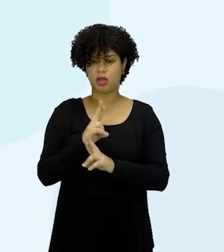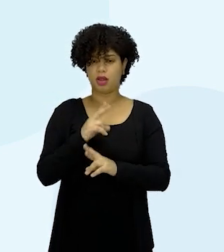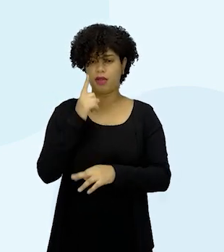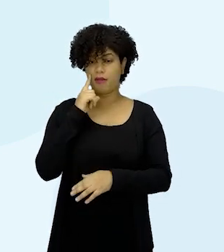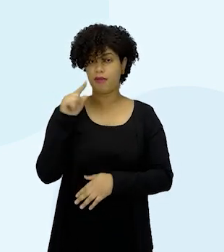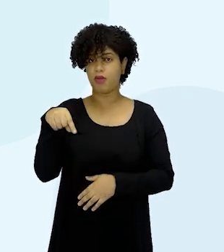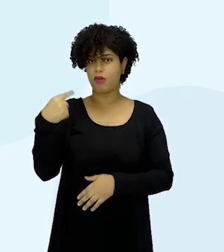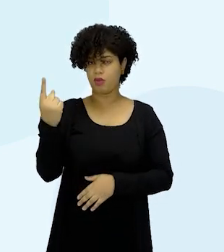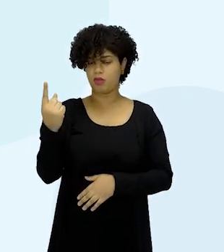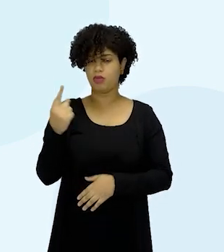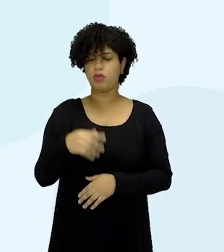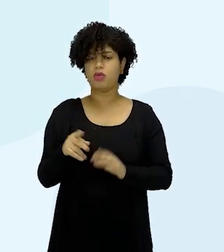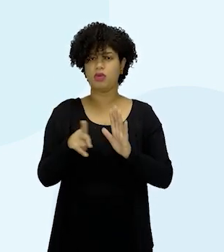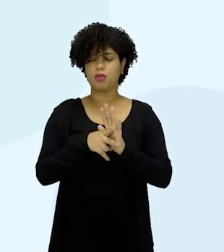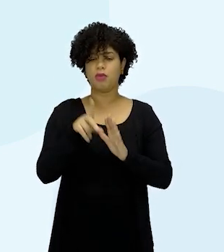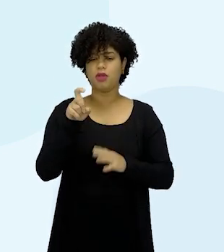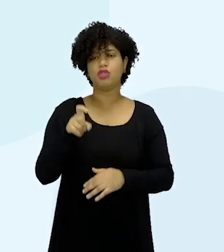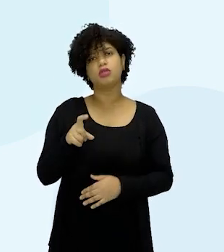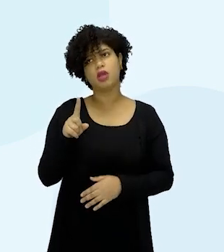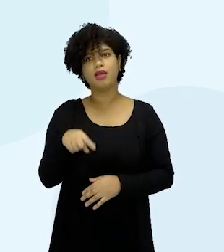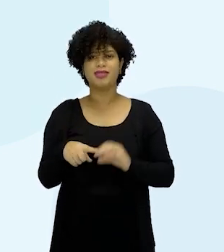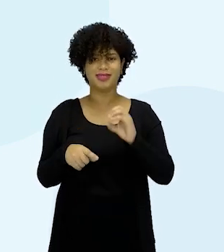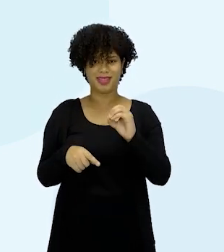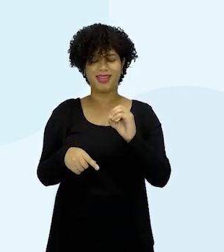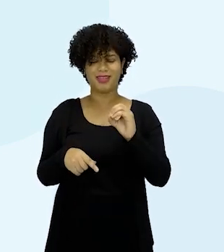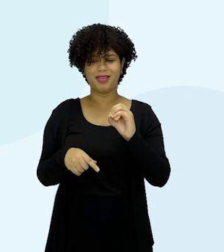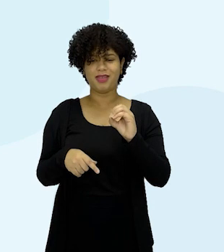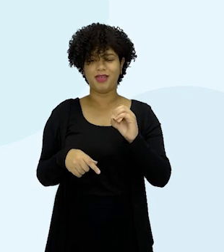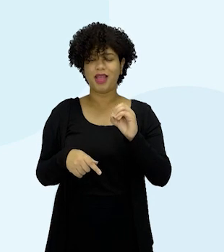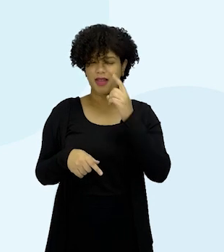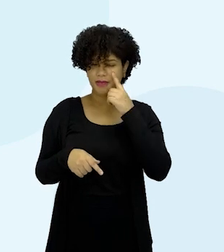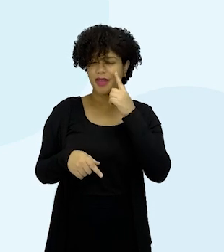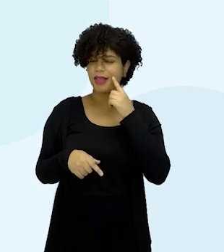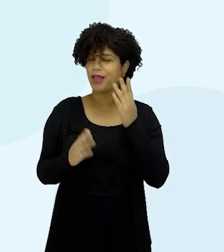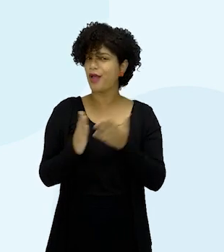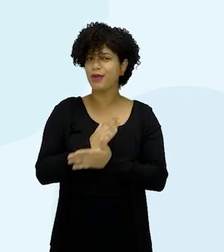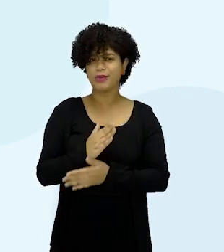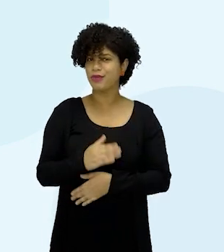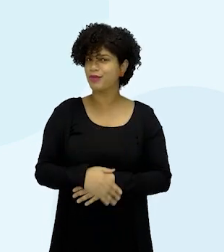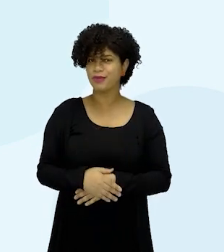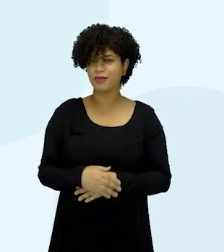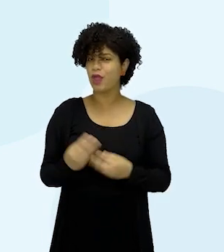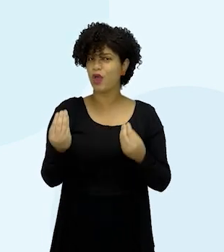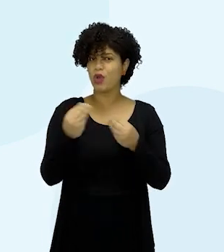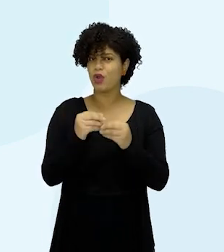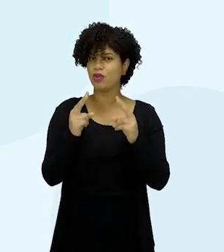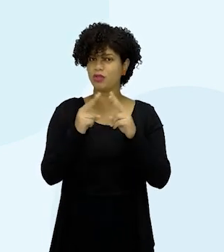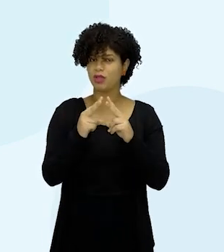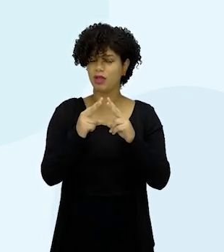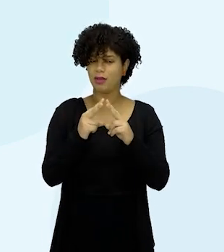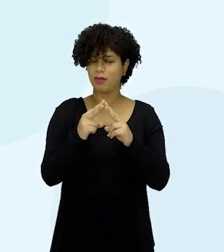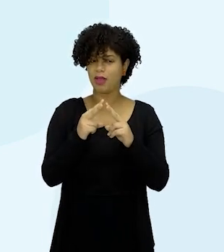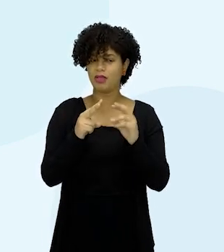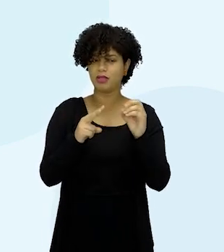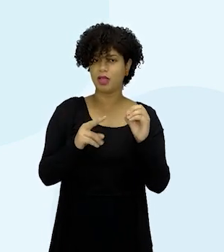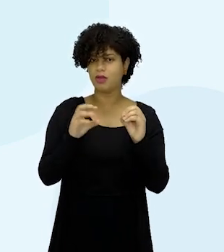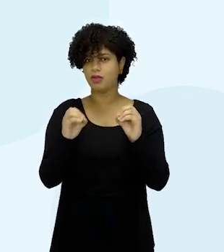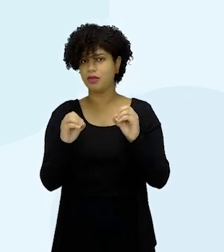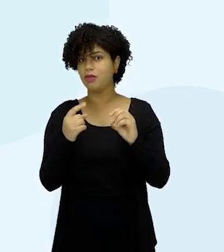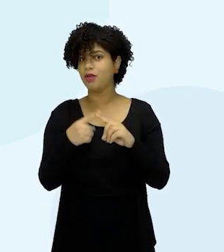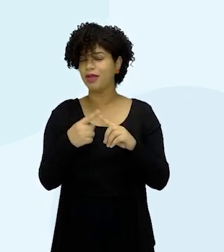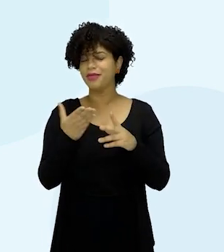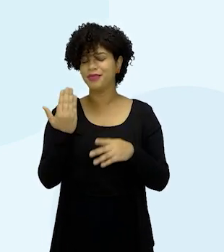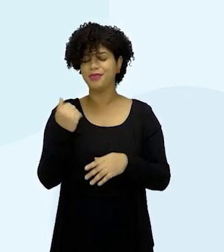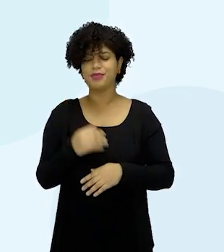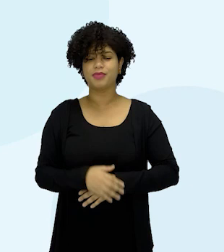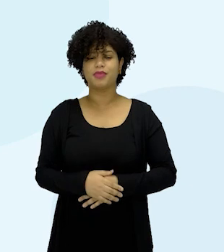vamos ver o próximo valor de x, 0. Ah, esse eu vi que teve gente que nem colocou o par ordenado 0, 0. Pois é, vamos ver por quê. O